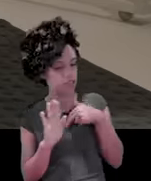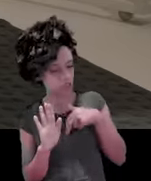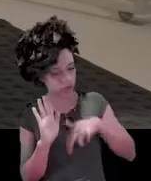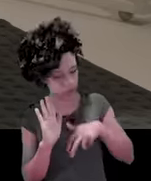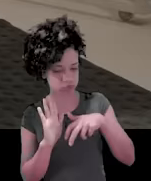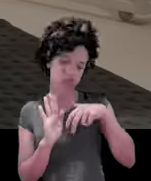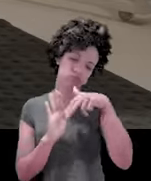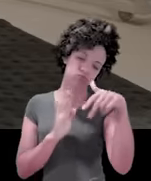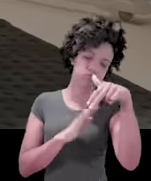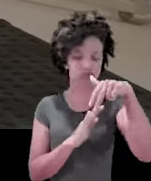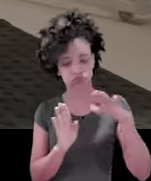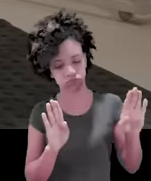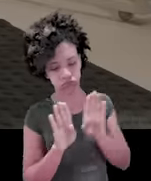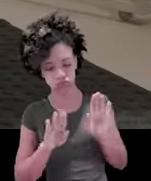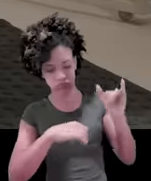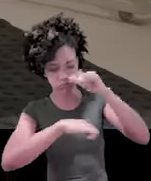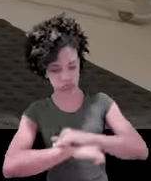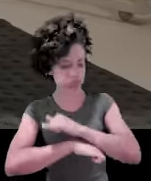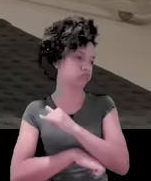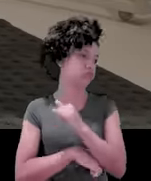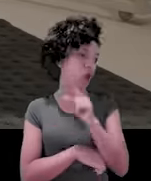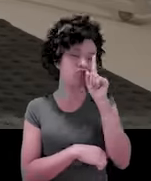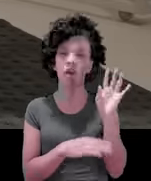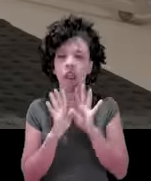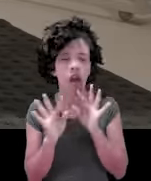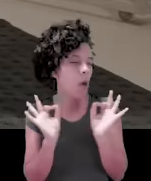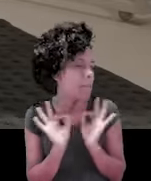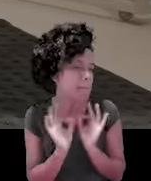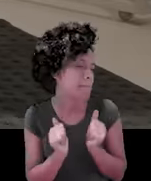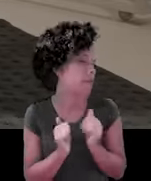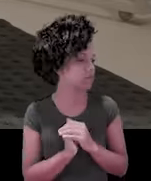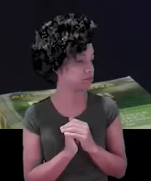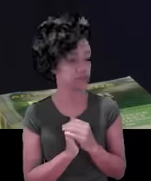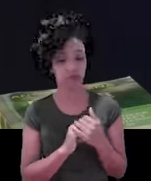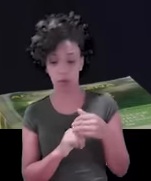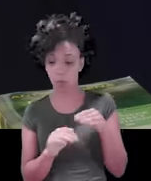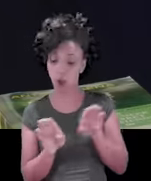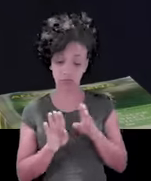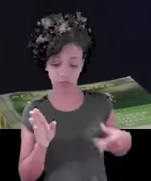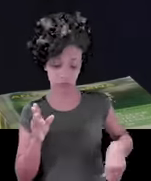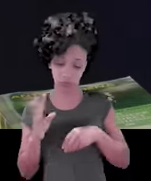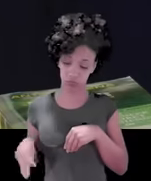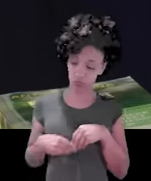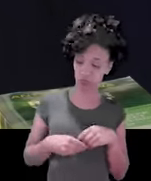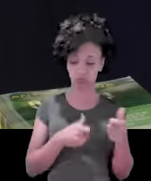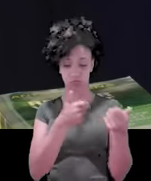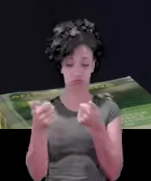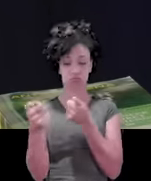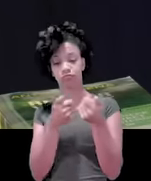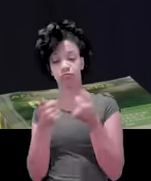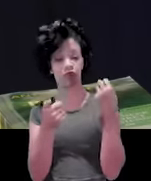né que o cara botou né o cara lá um dia bom tudo legal avião funcionantes bacanas de empurra aqui faz aqui quando essa velocidade